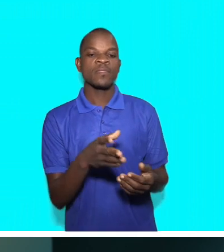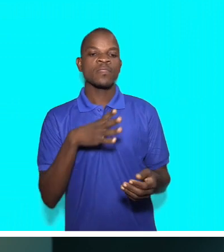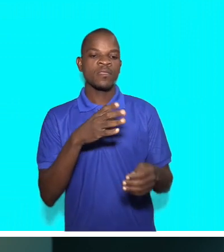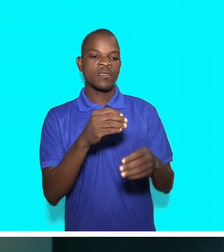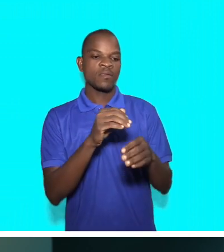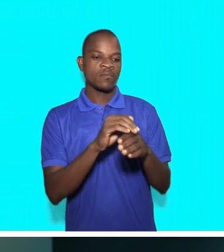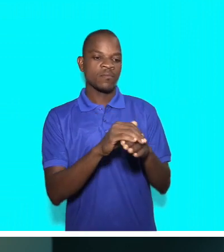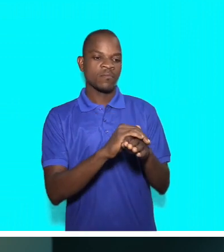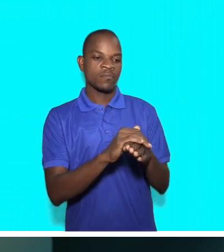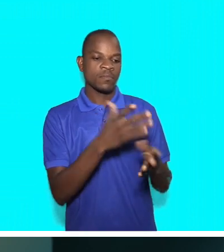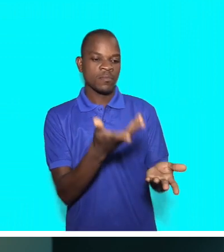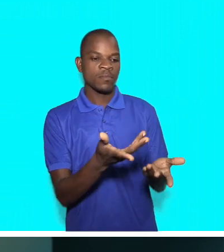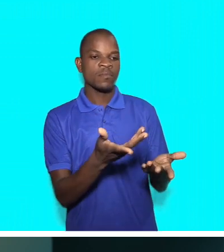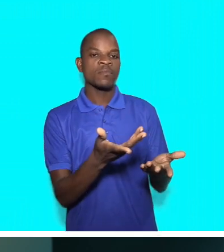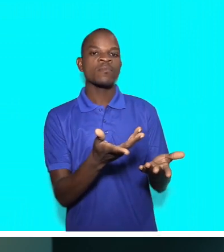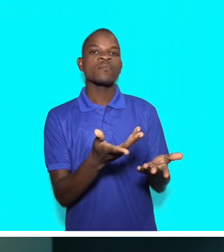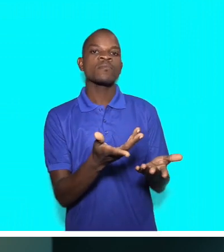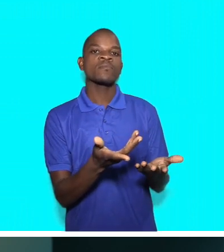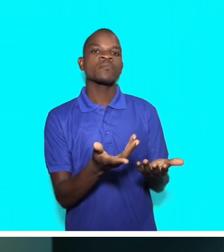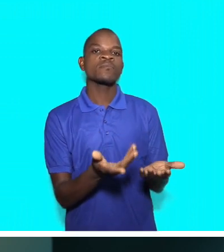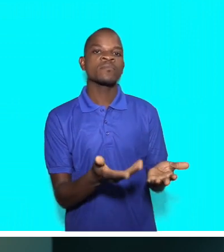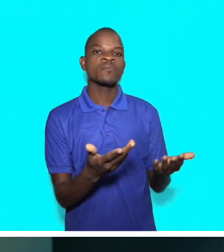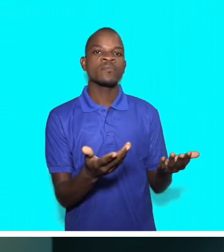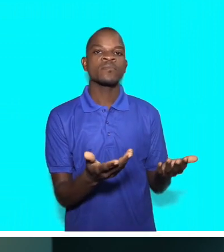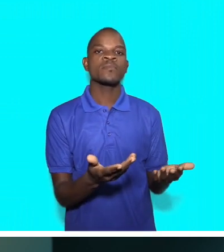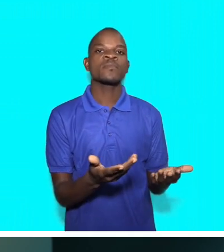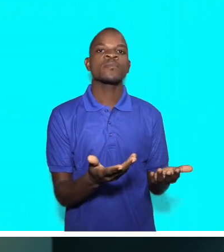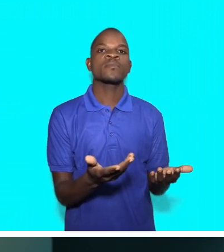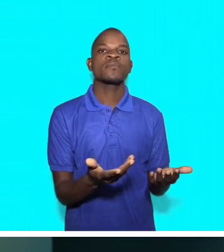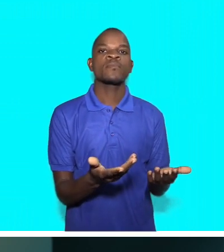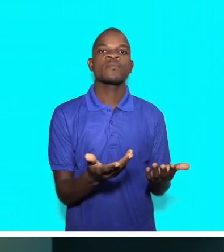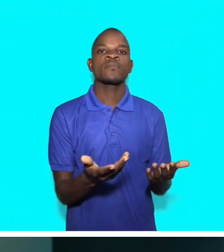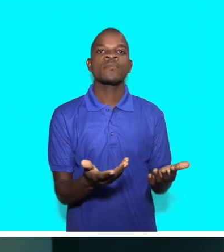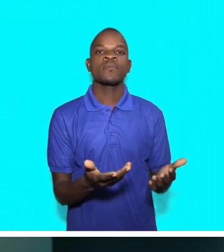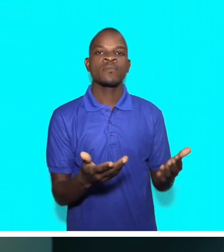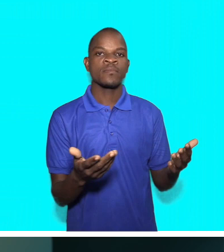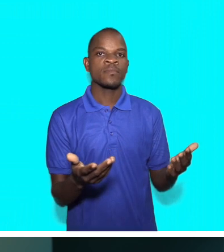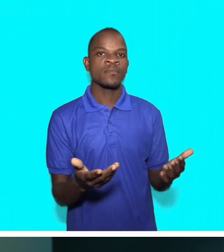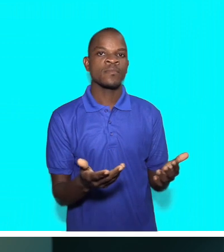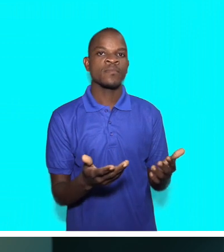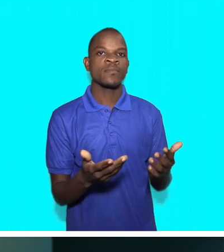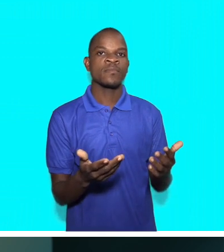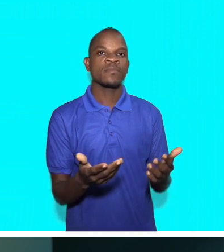Esta manete tem a função de